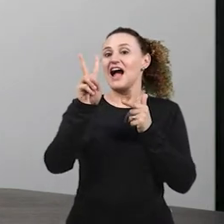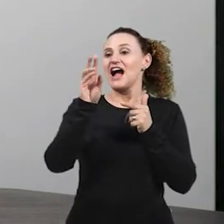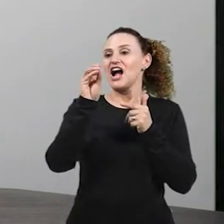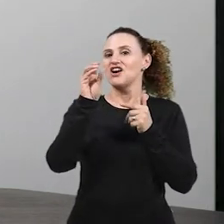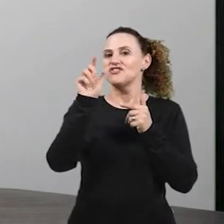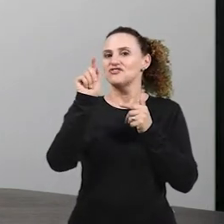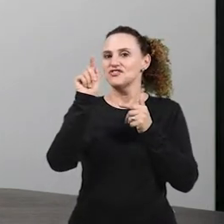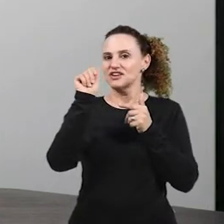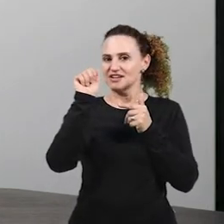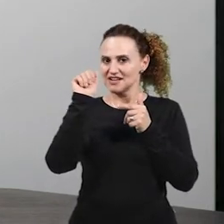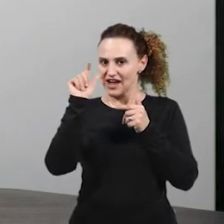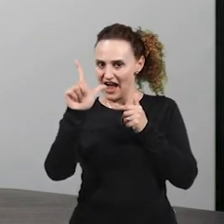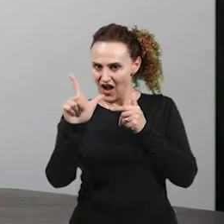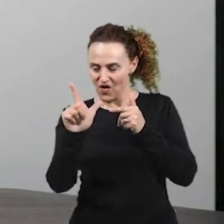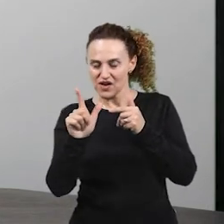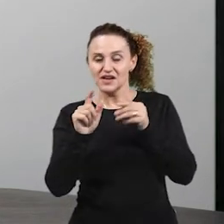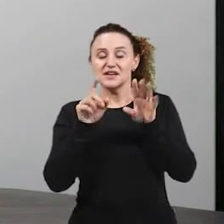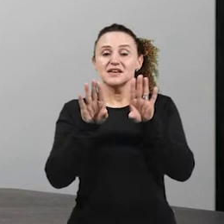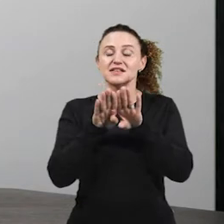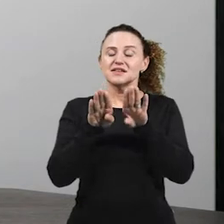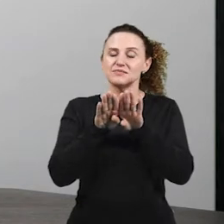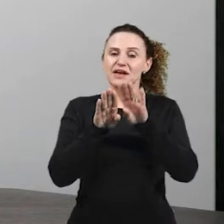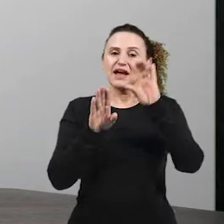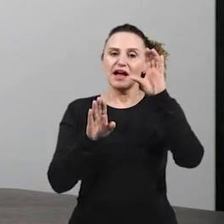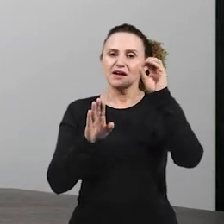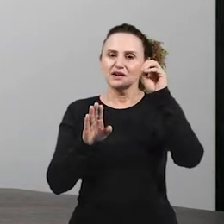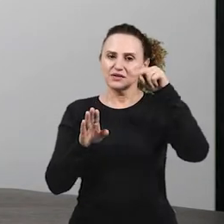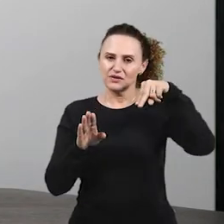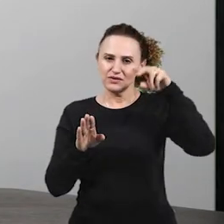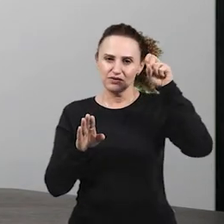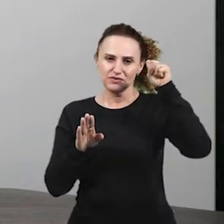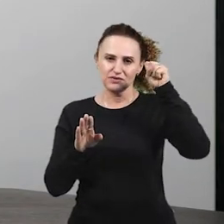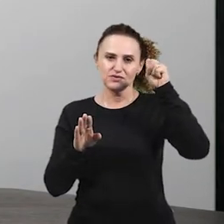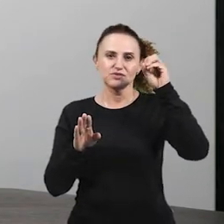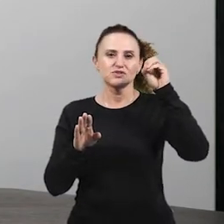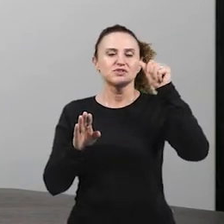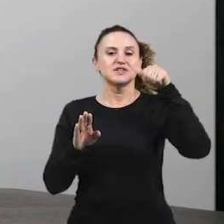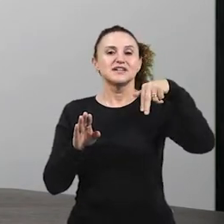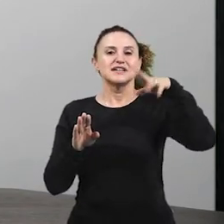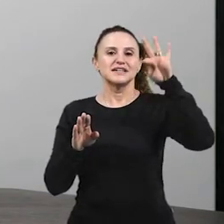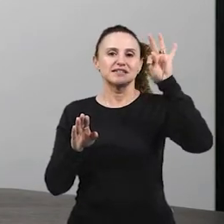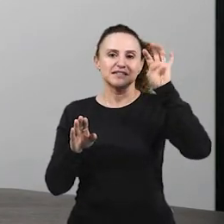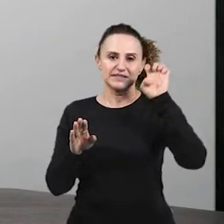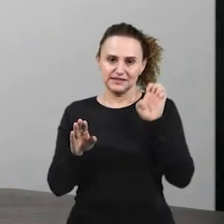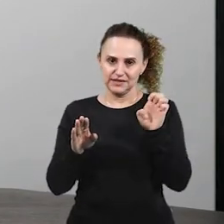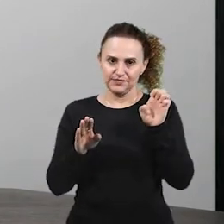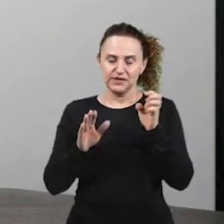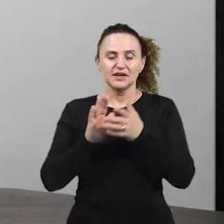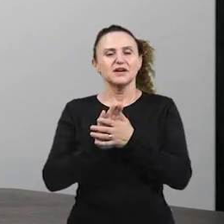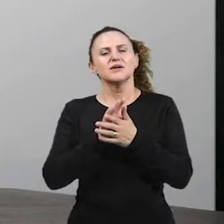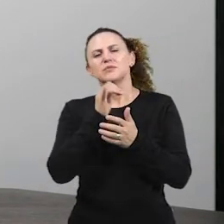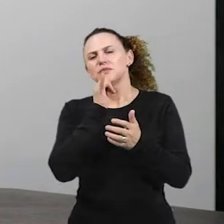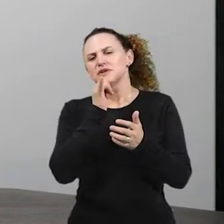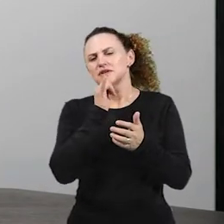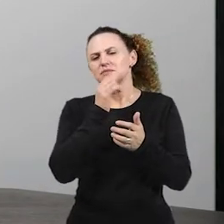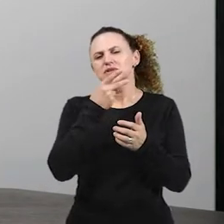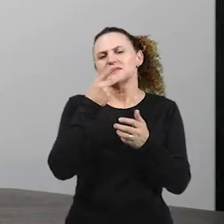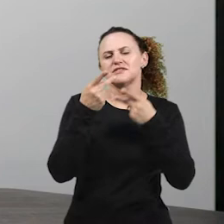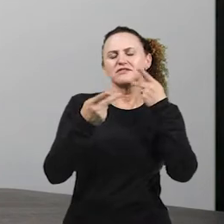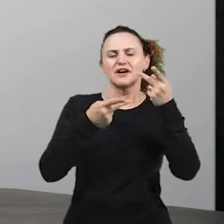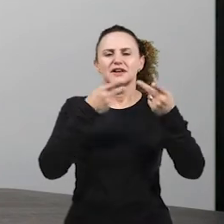é porque a vogal quando nós pronunciamos ela não vai sofrer bloqueio do ar então nós somos a